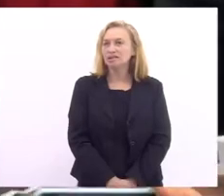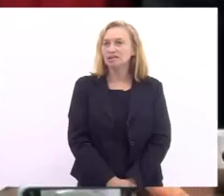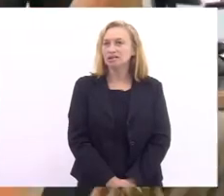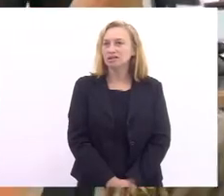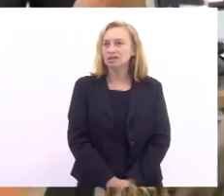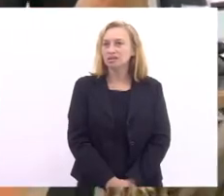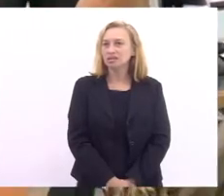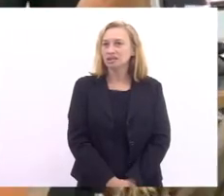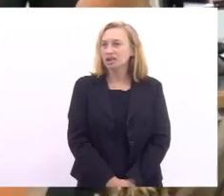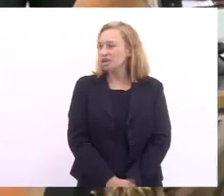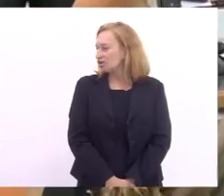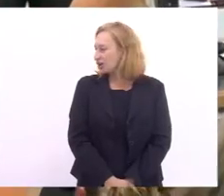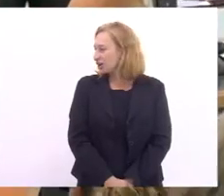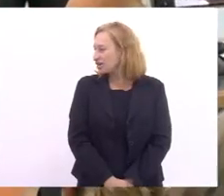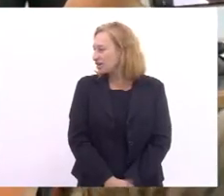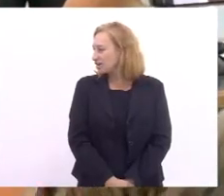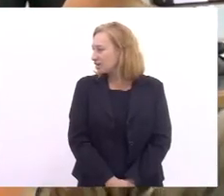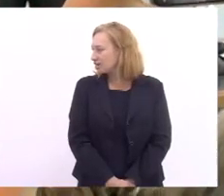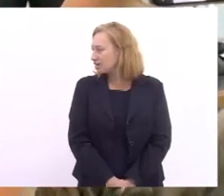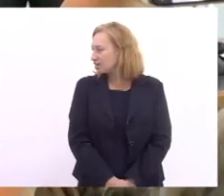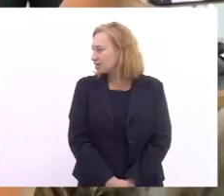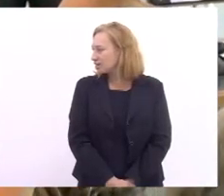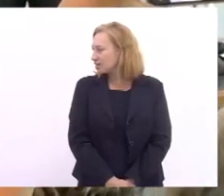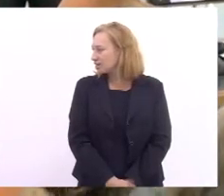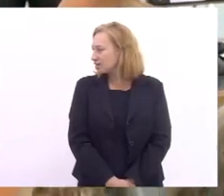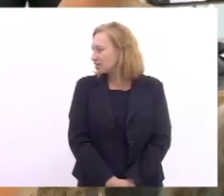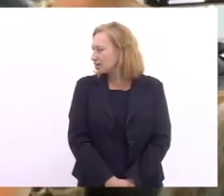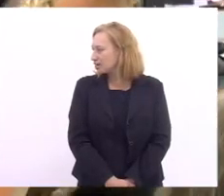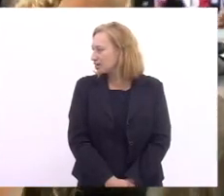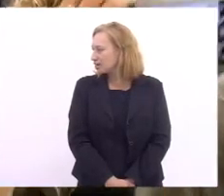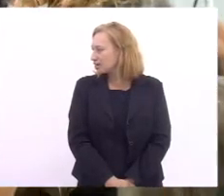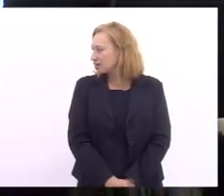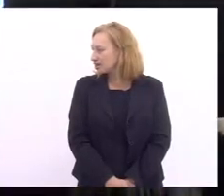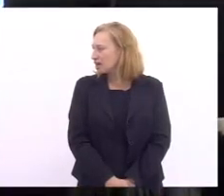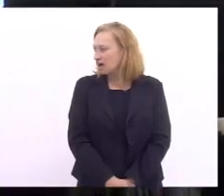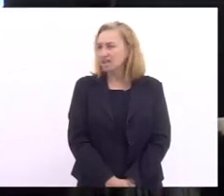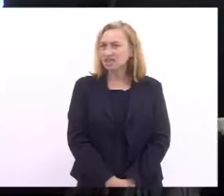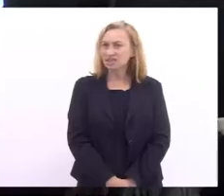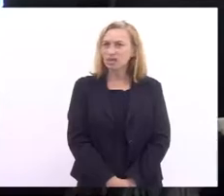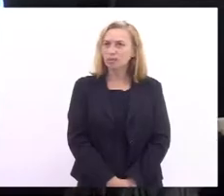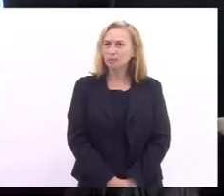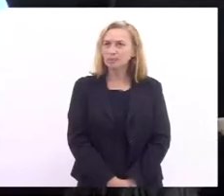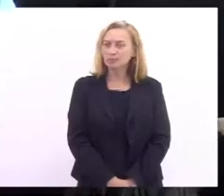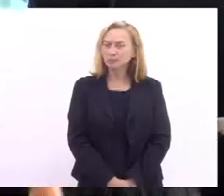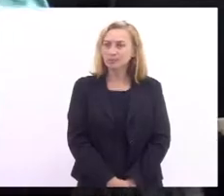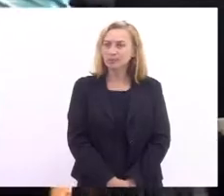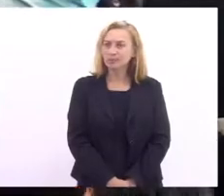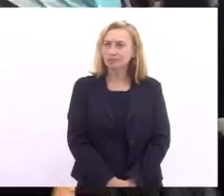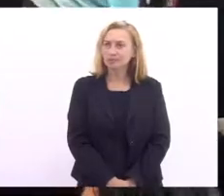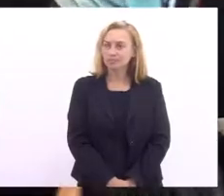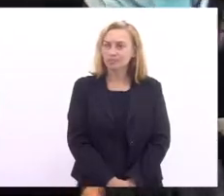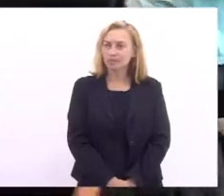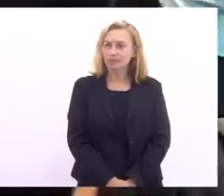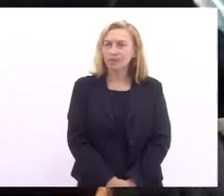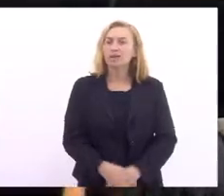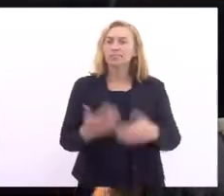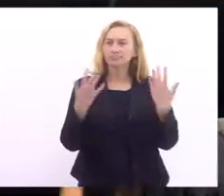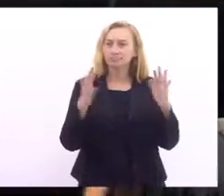a beleza aqui ó o pai Maravilha para ver se